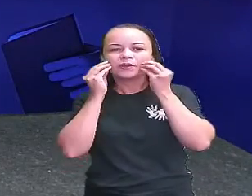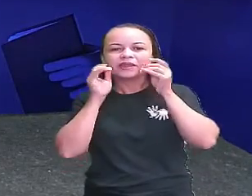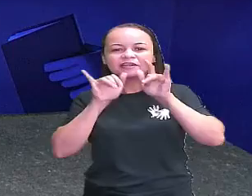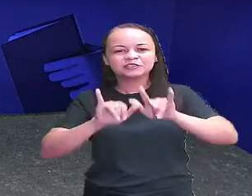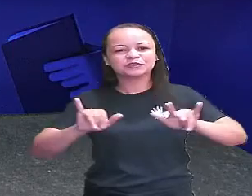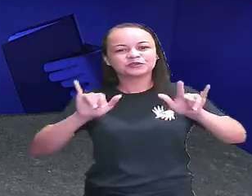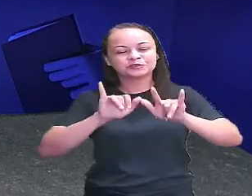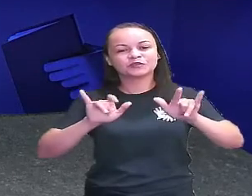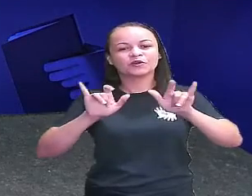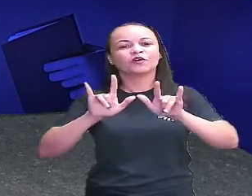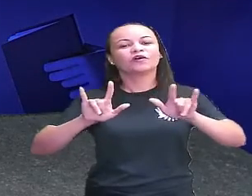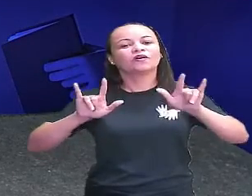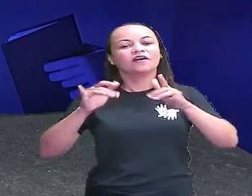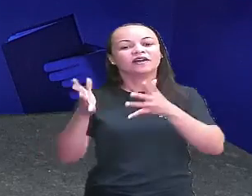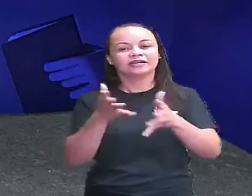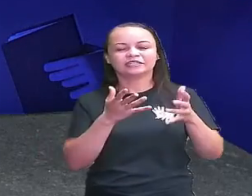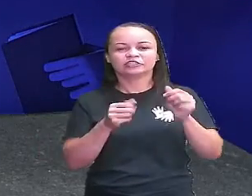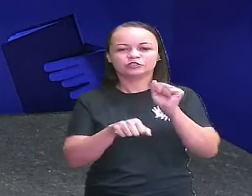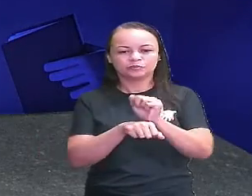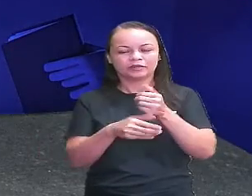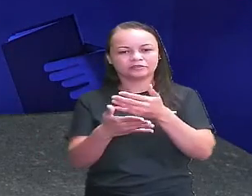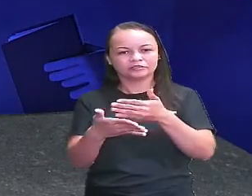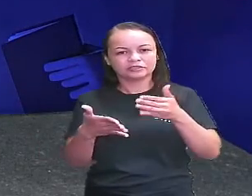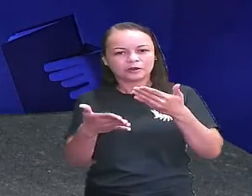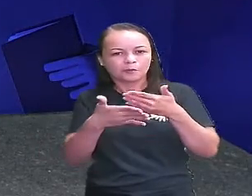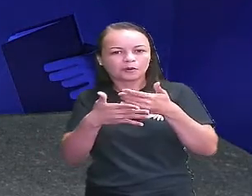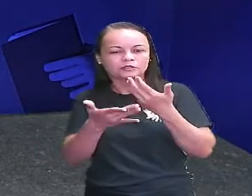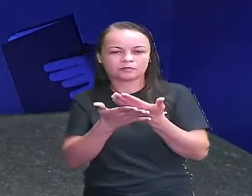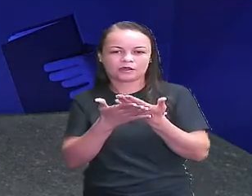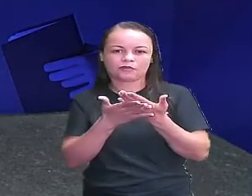Espero vocês na próxima aula e, ó, não